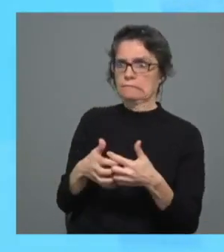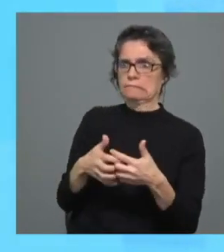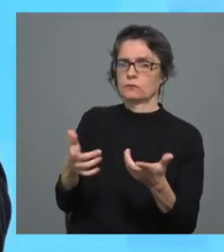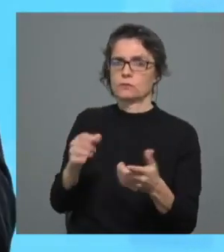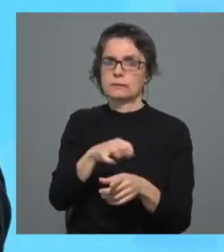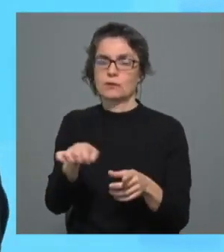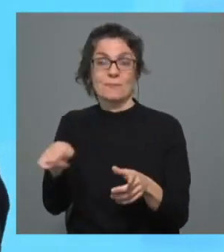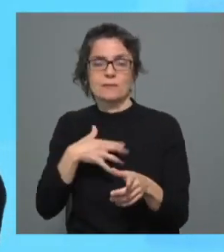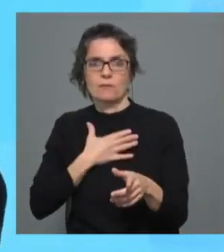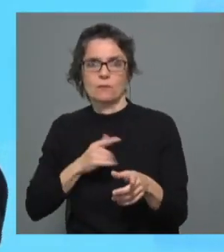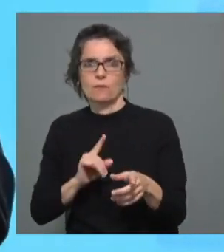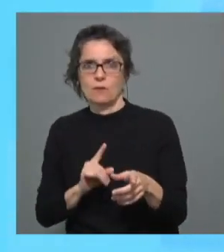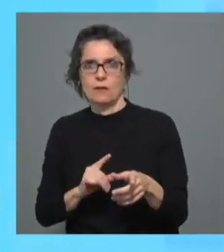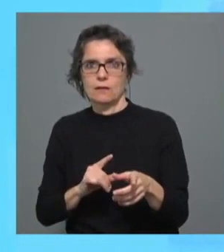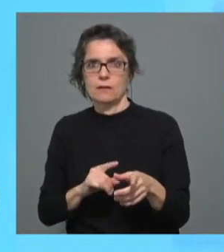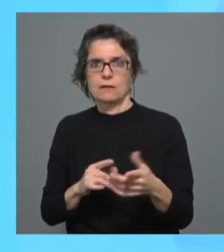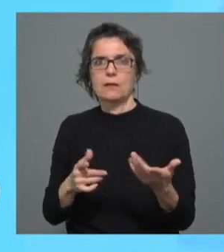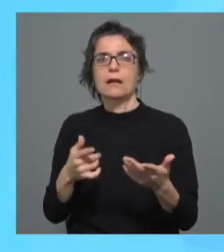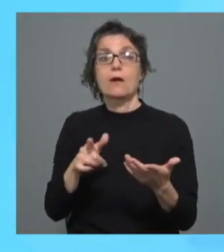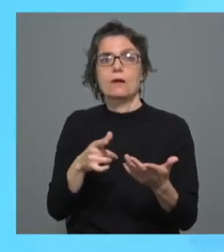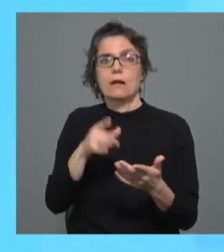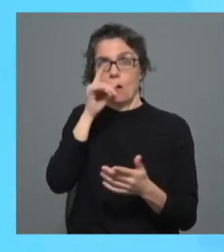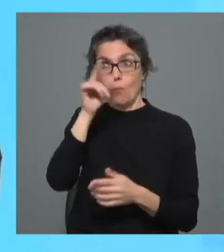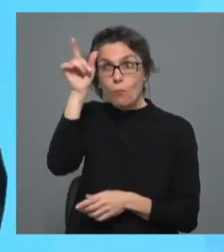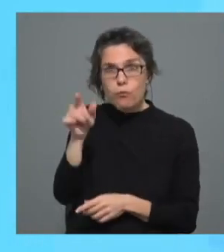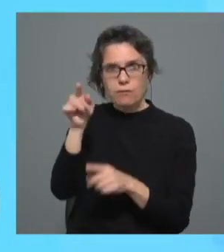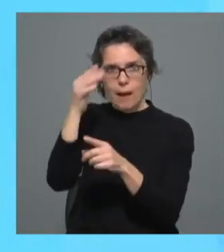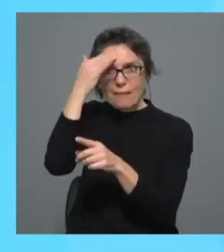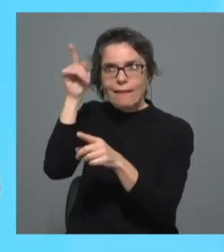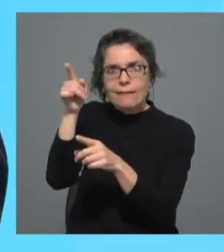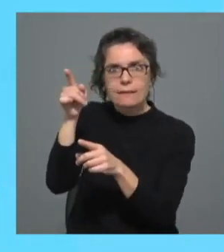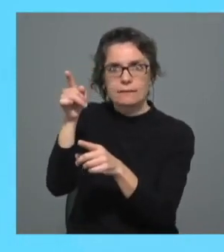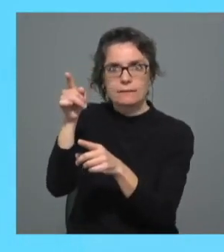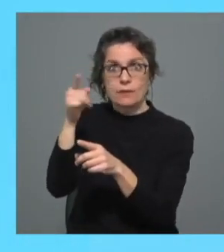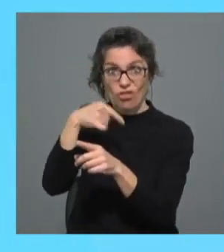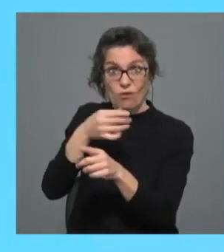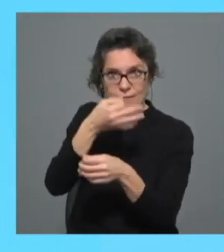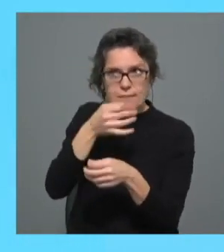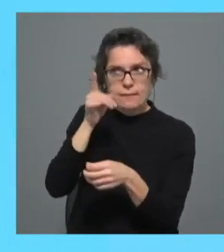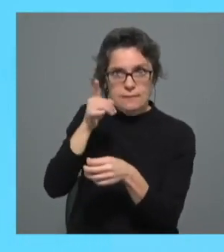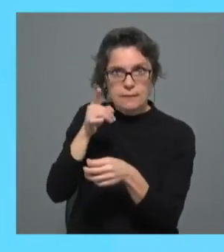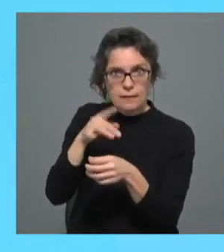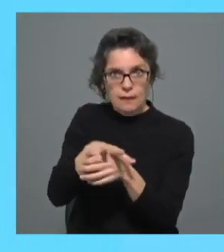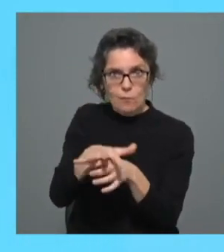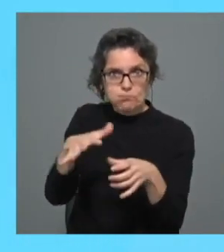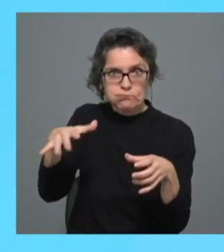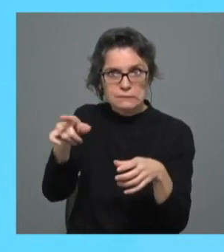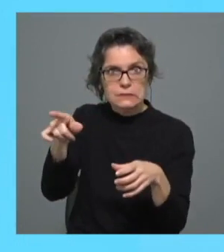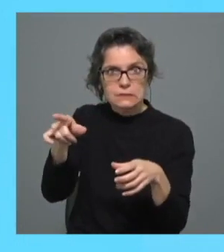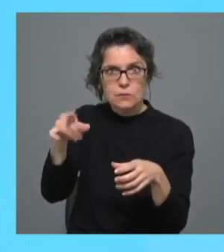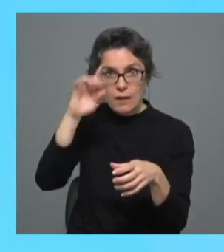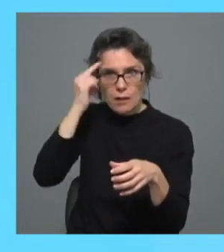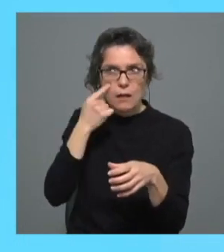Ora, nós não podemos ter a certeza se o Sr. Putin, com a mente particular que tem, entenda completamente e se coloque também na